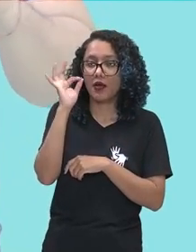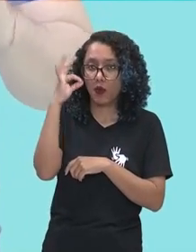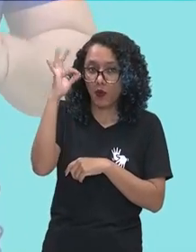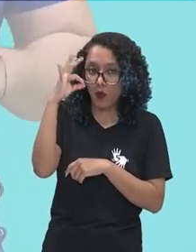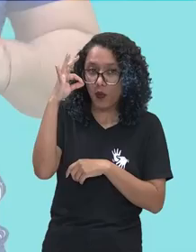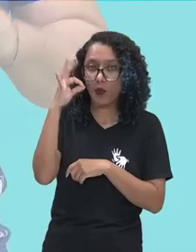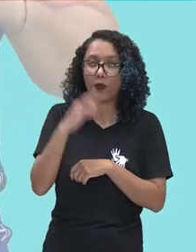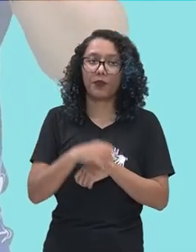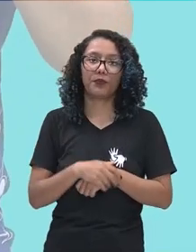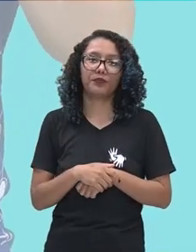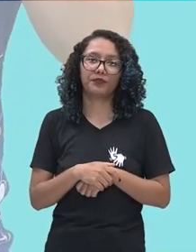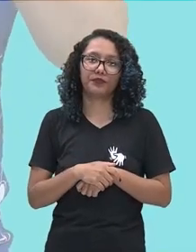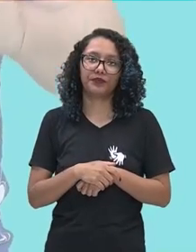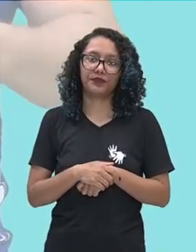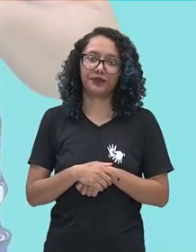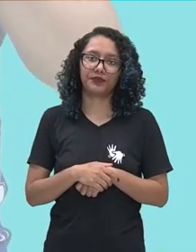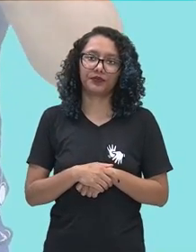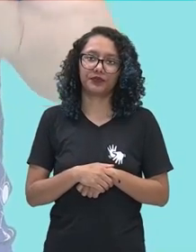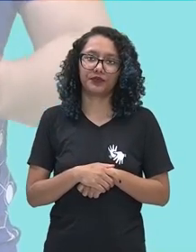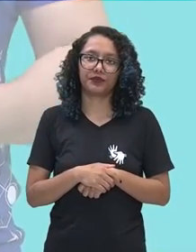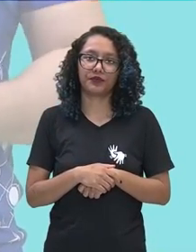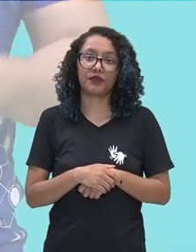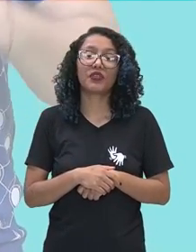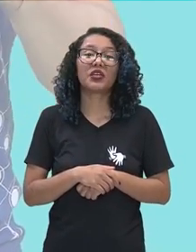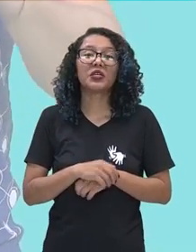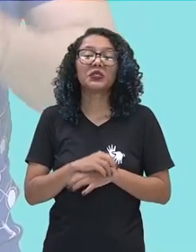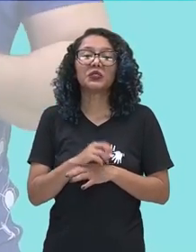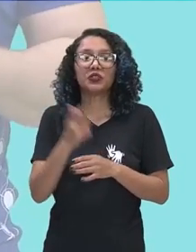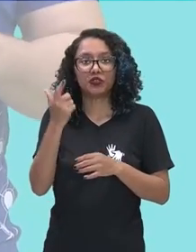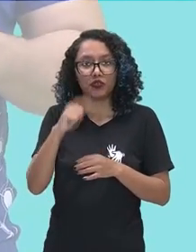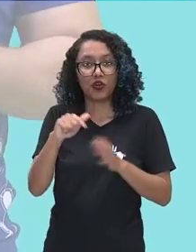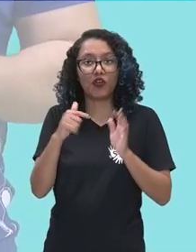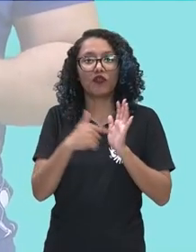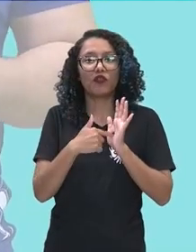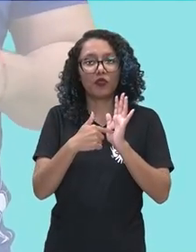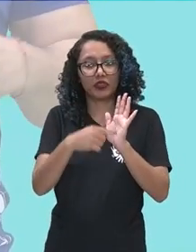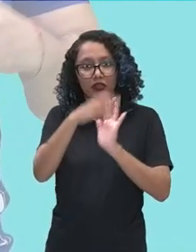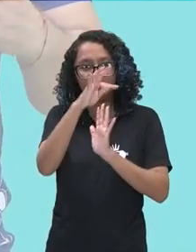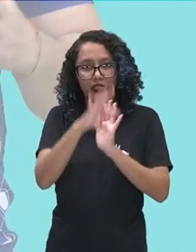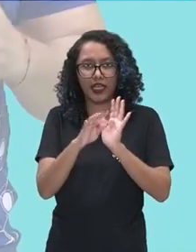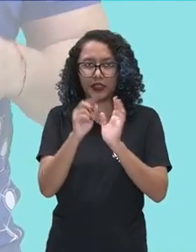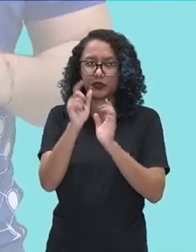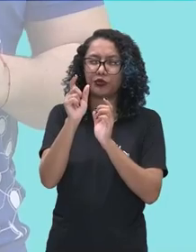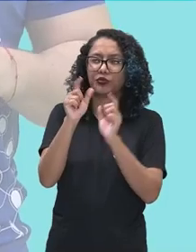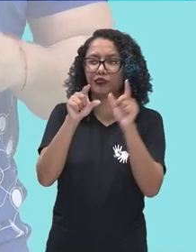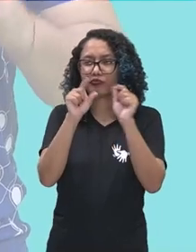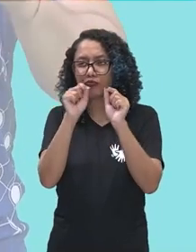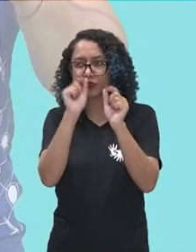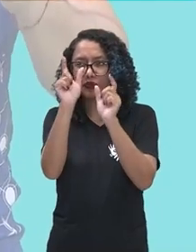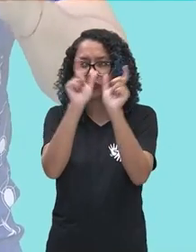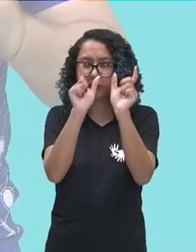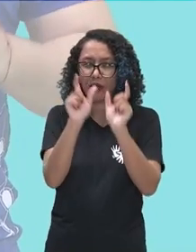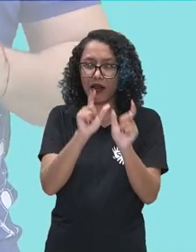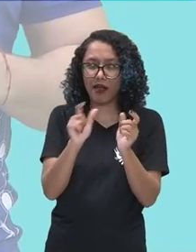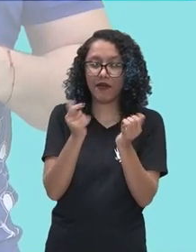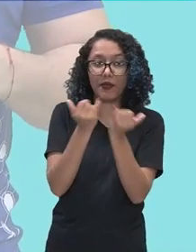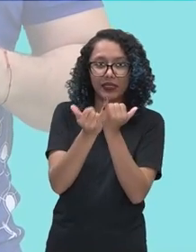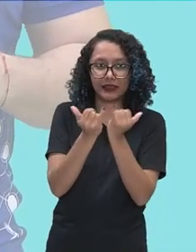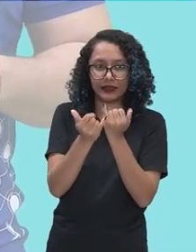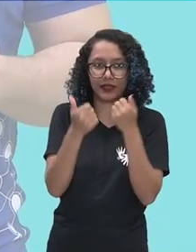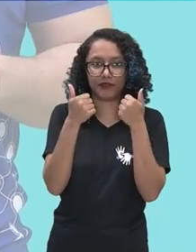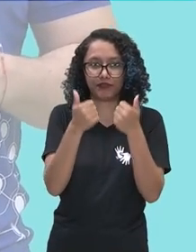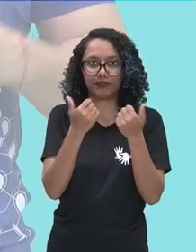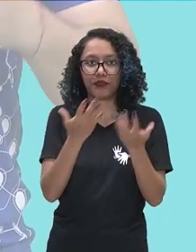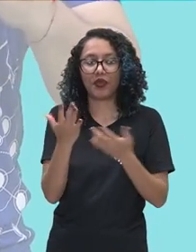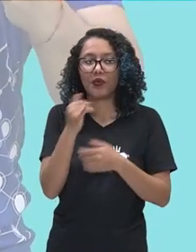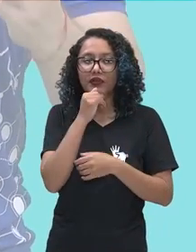novamente, nós vamos passar aqui pelo texto, vendo as palavras cognatas, ok? Nós temos aí, plant, que é